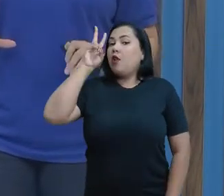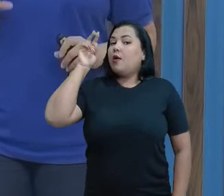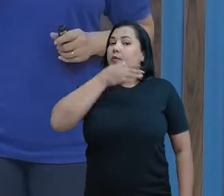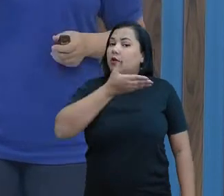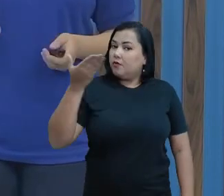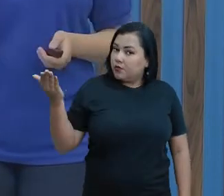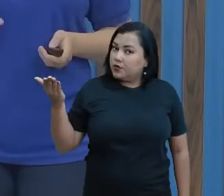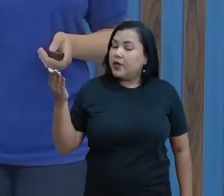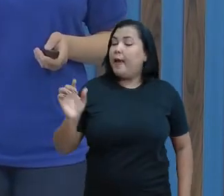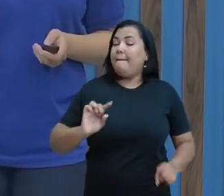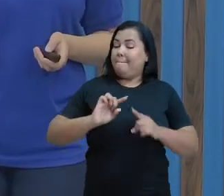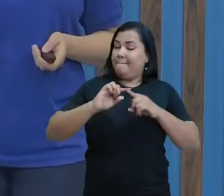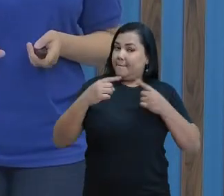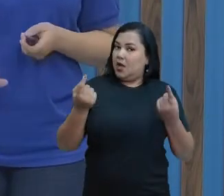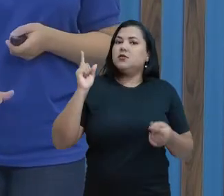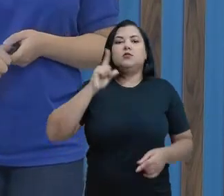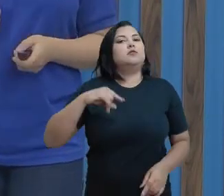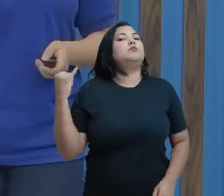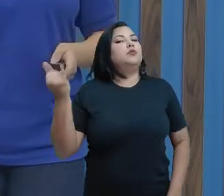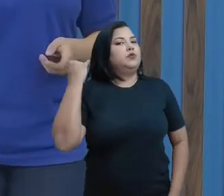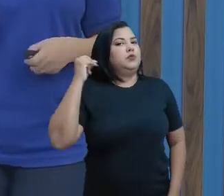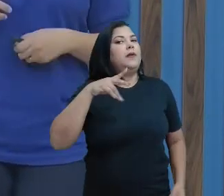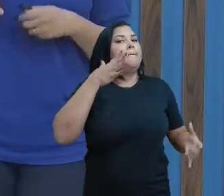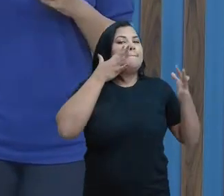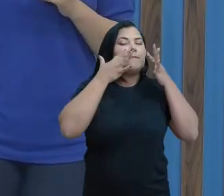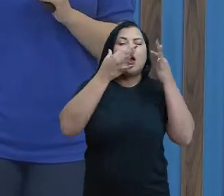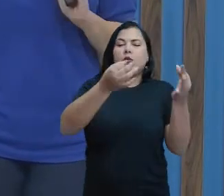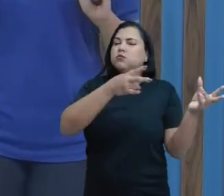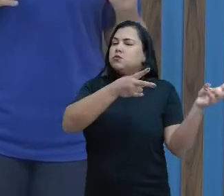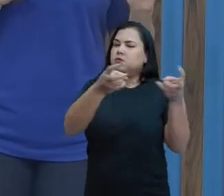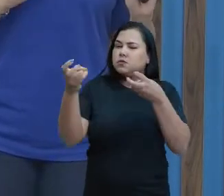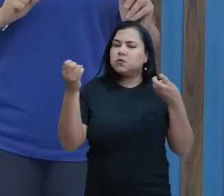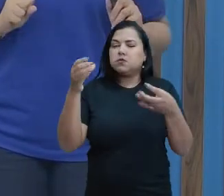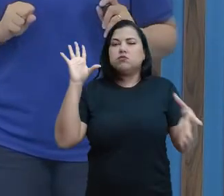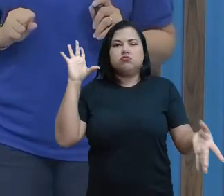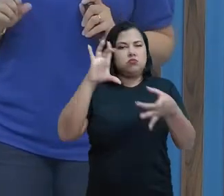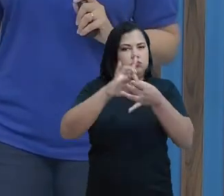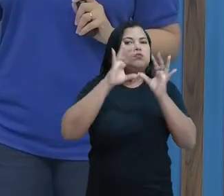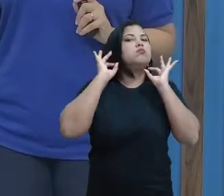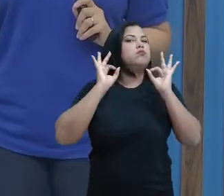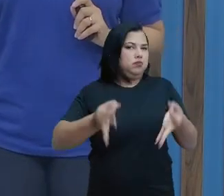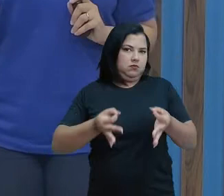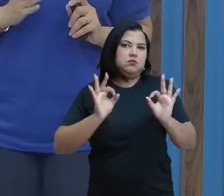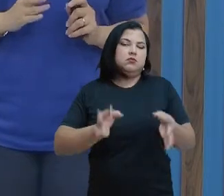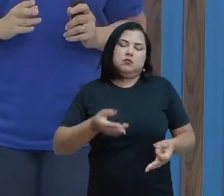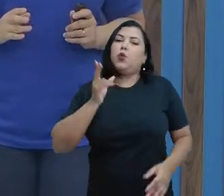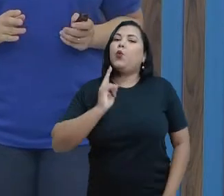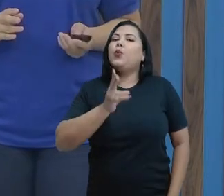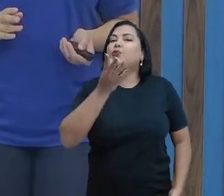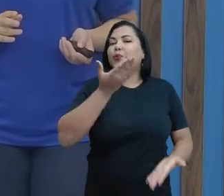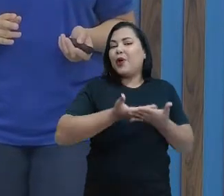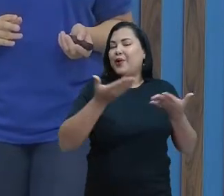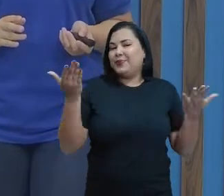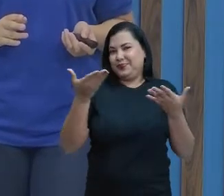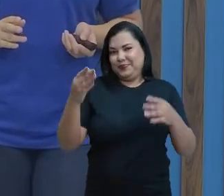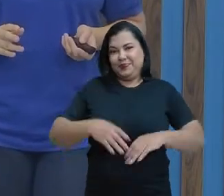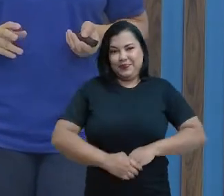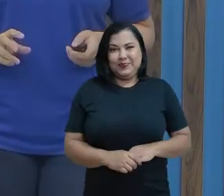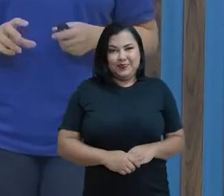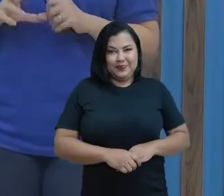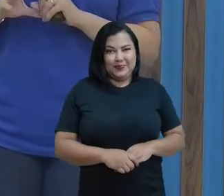algumas coisas, mas mesmo assim é importante você verificar para pegar aí o gancho certinho e daí continuar com a aula de hoje, tá